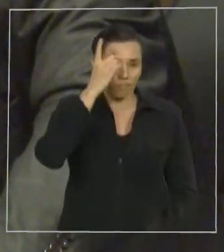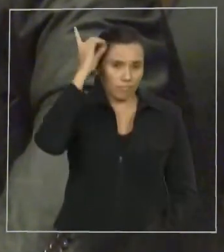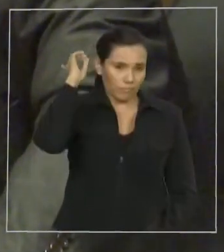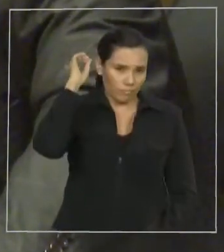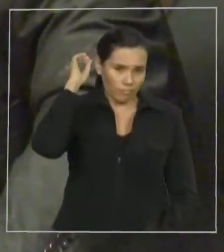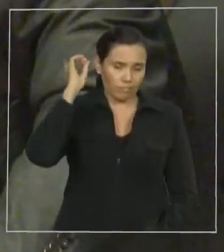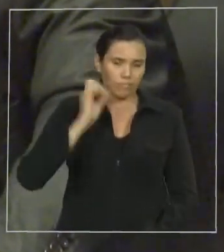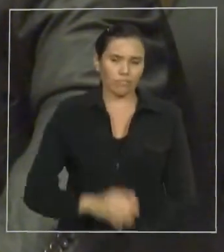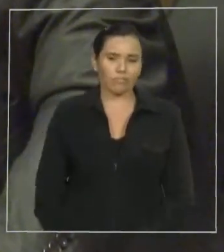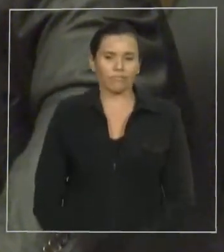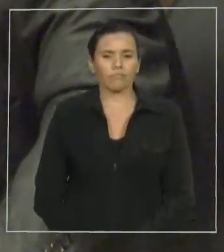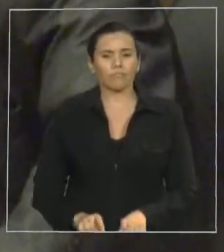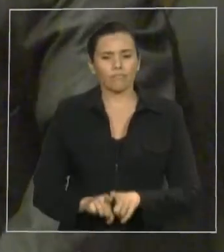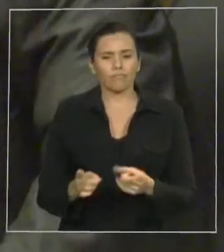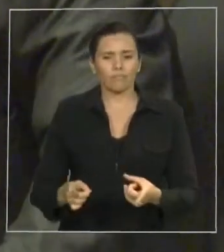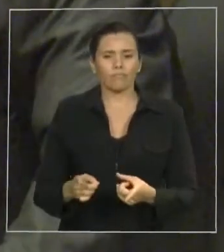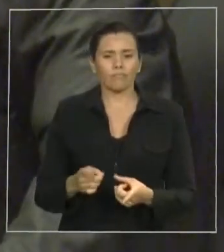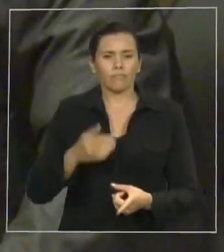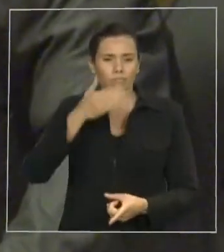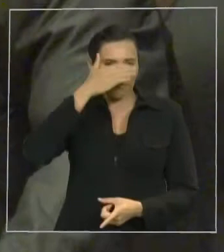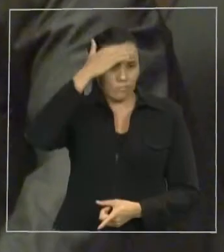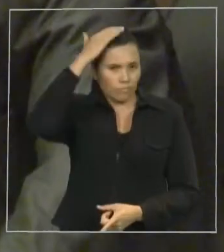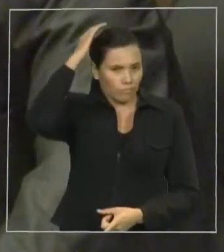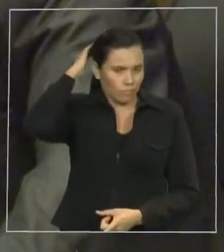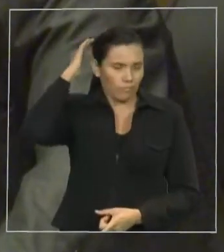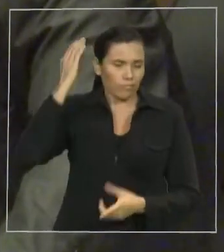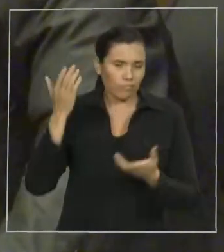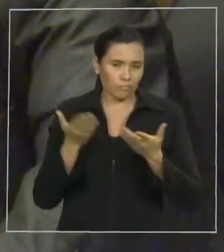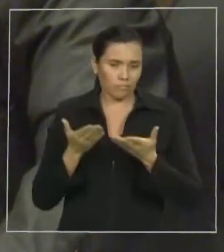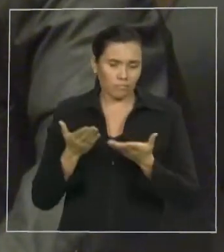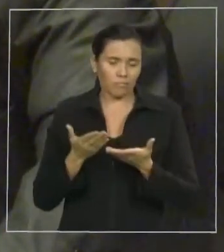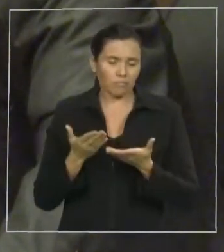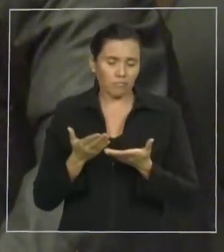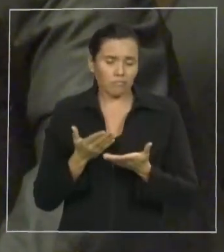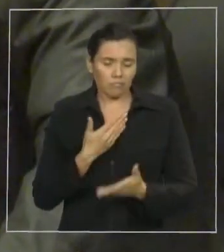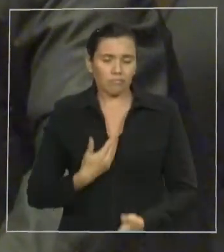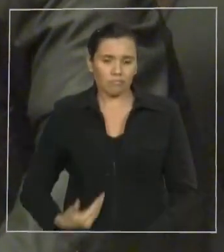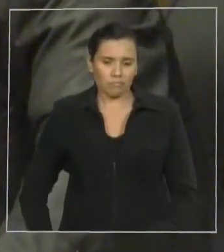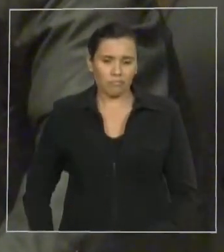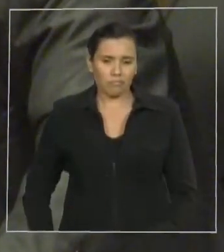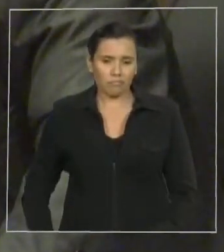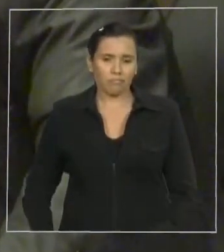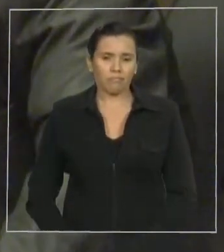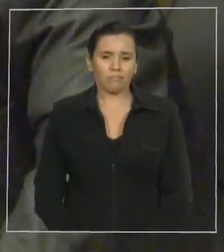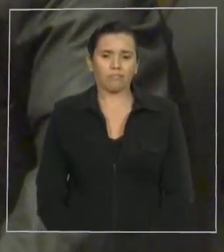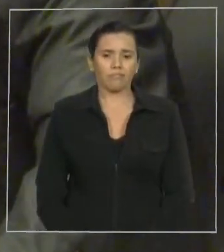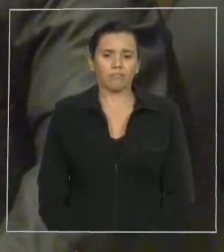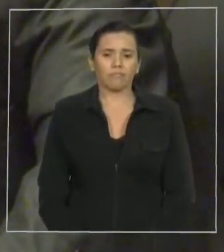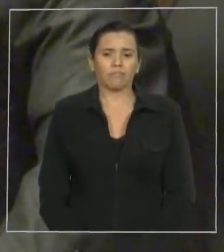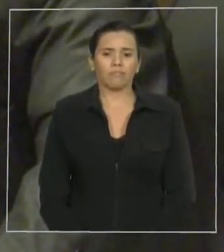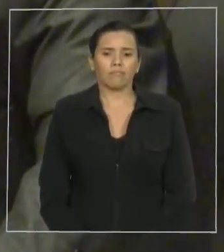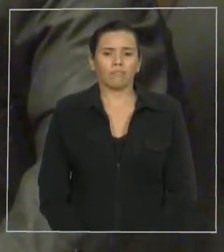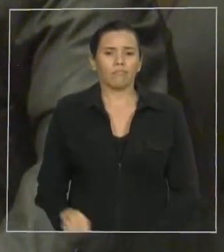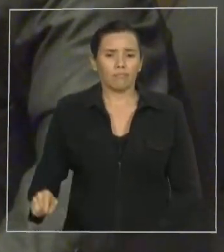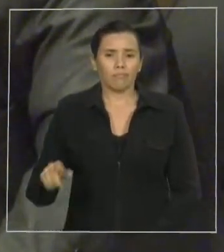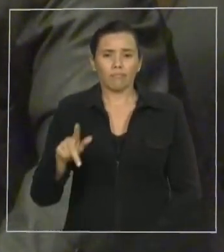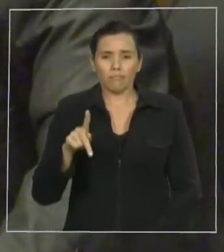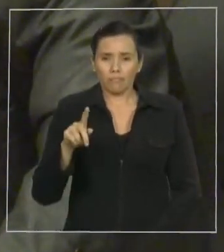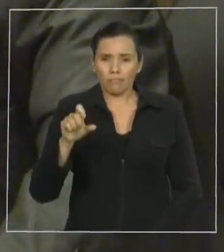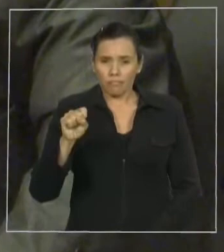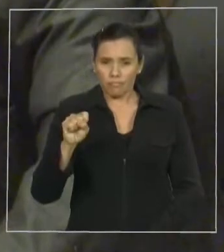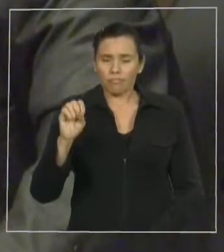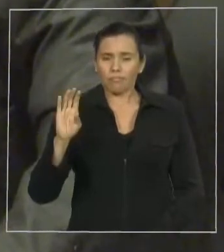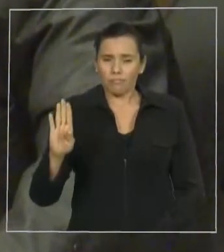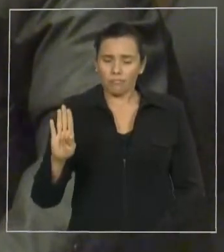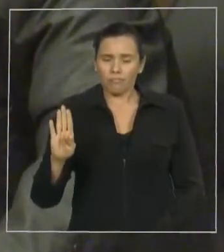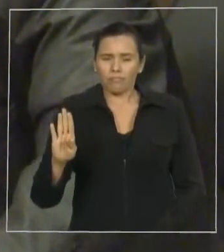atual governo Temer, o PSB desembarcou daquela barca furada e manteve a sua história de luta nesse